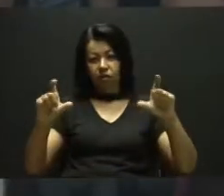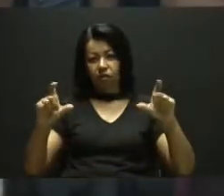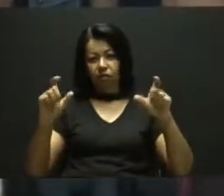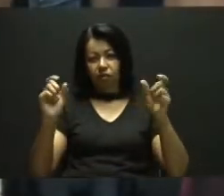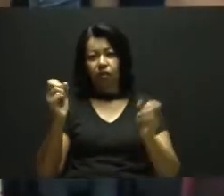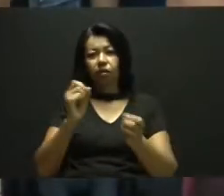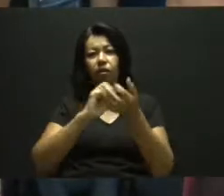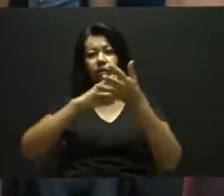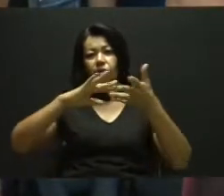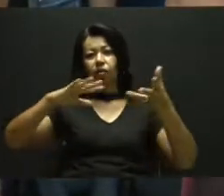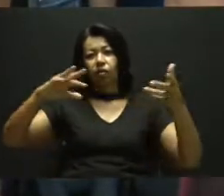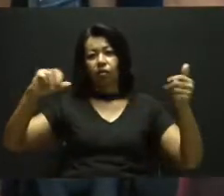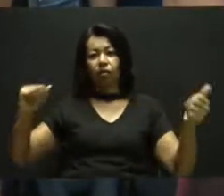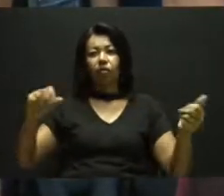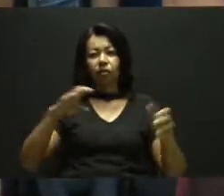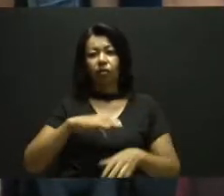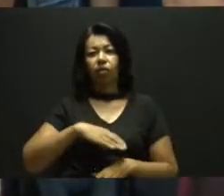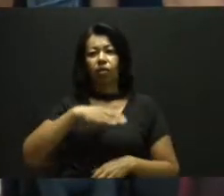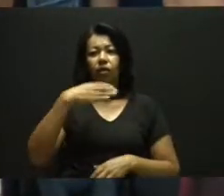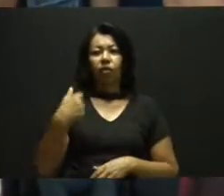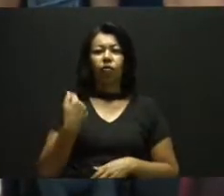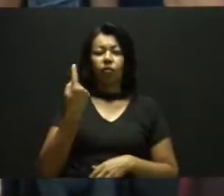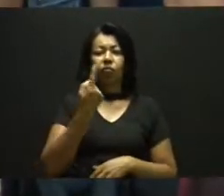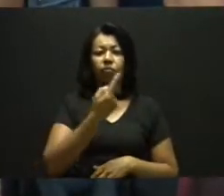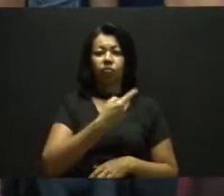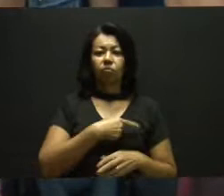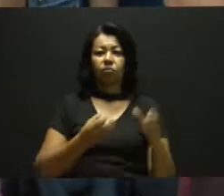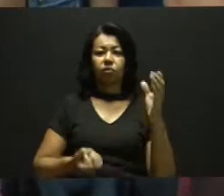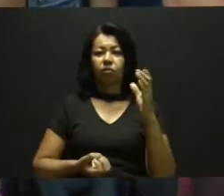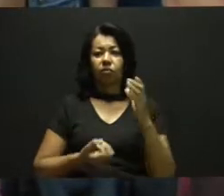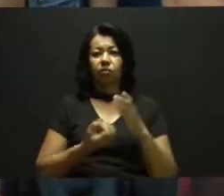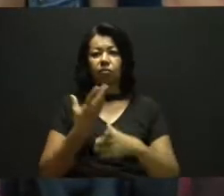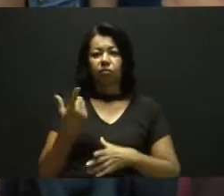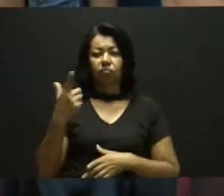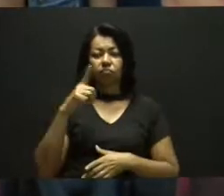há quem olhe a esn